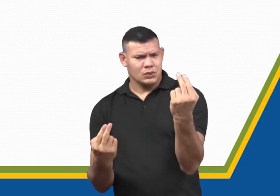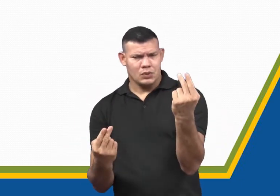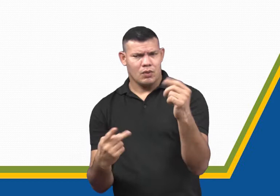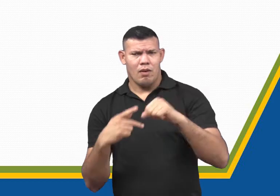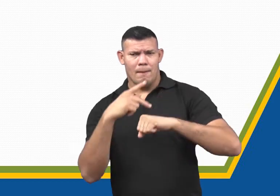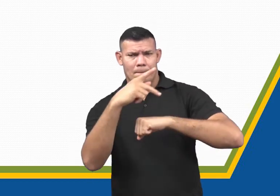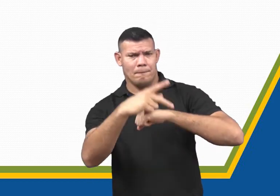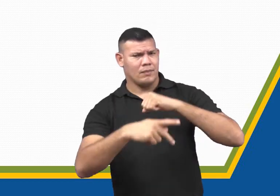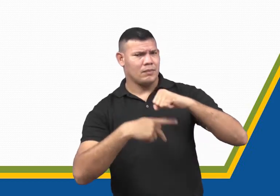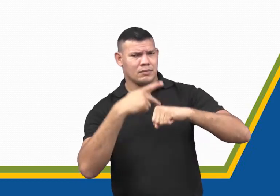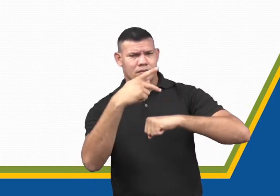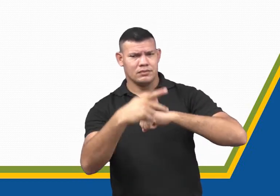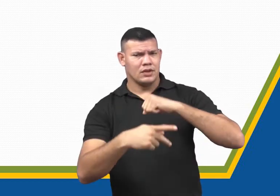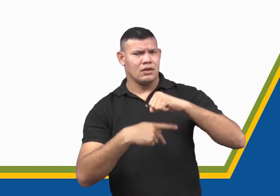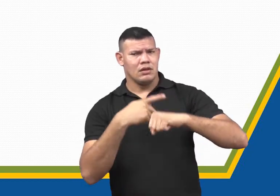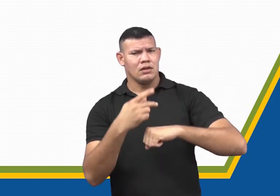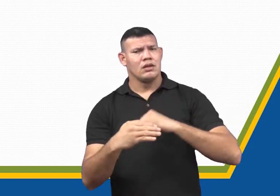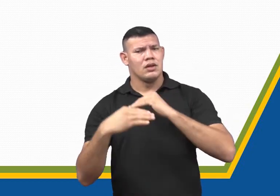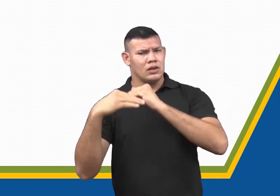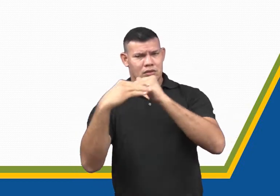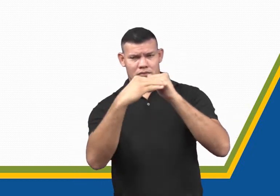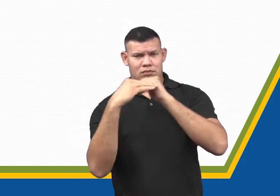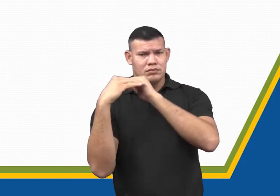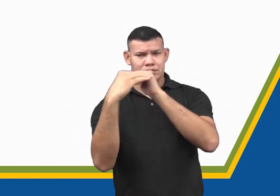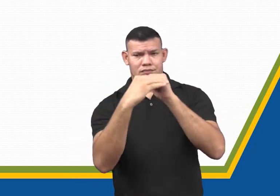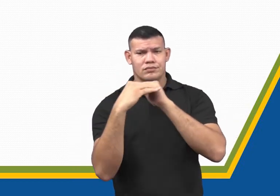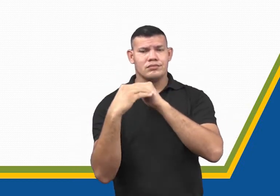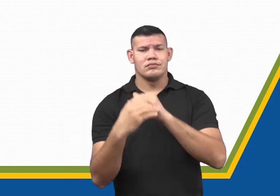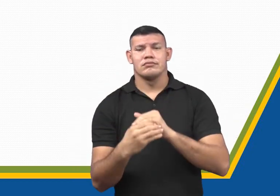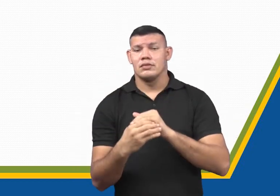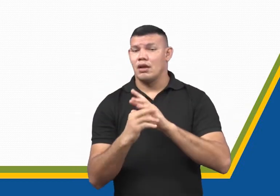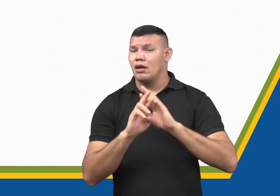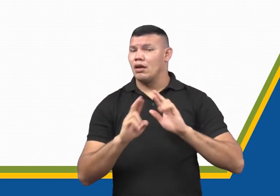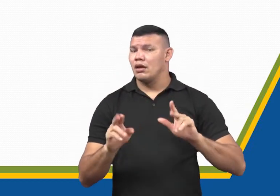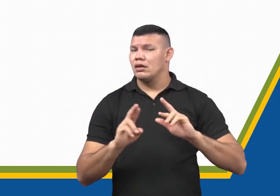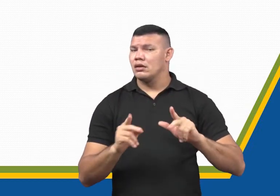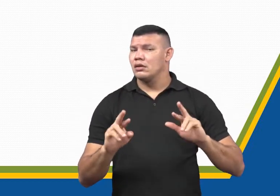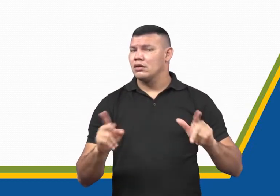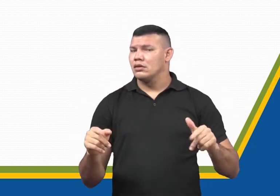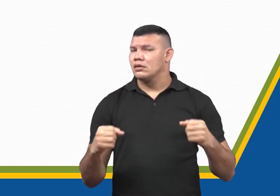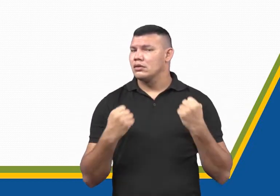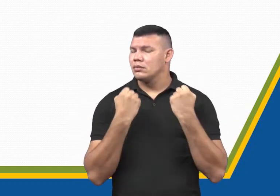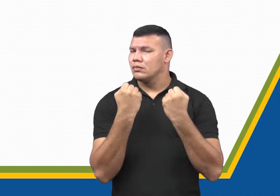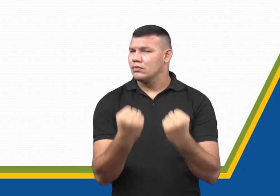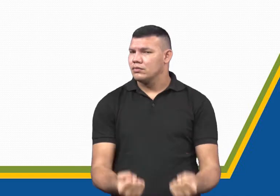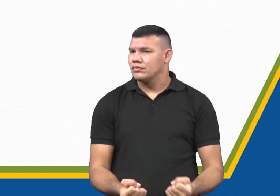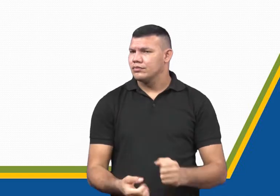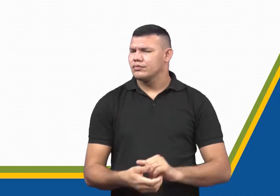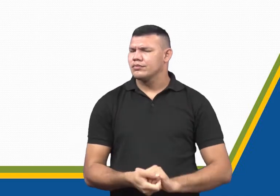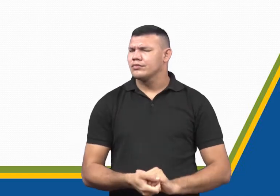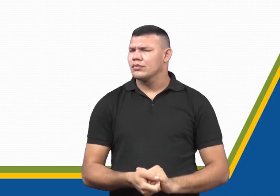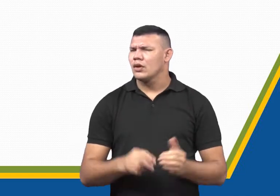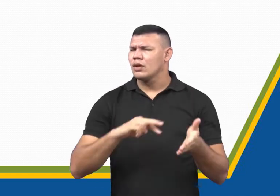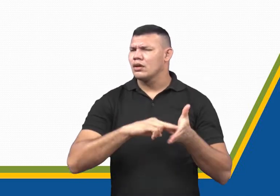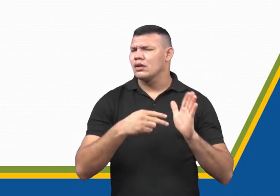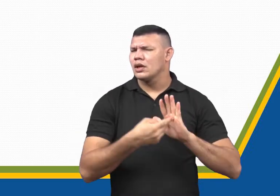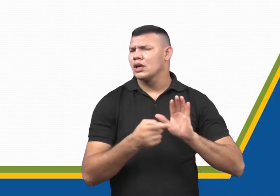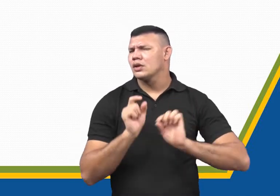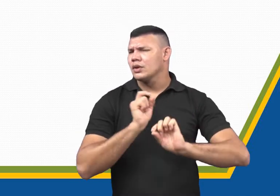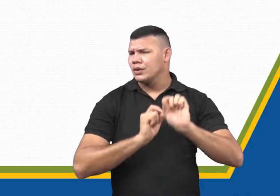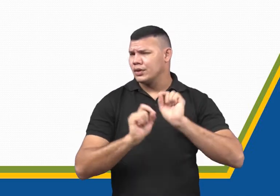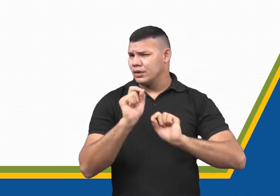prótons, ou seja, o mesmo número atômico, mas possuem diferentes números de massa. O que isso significa?